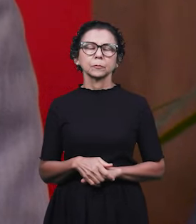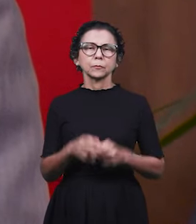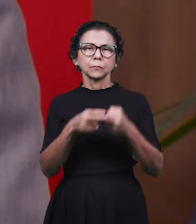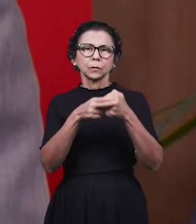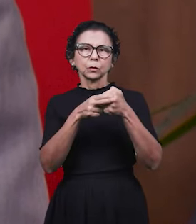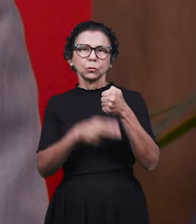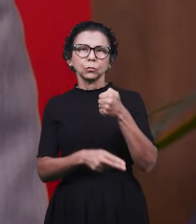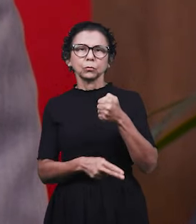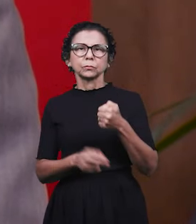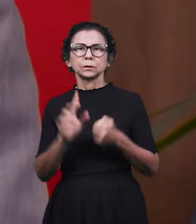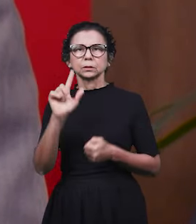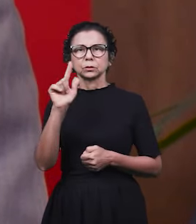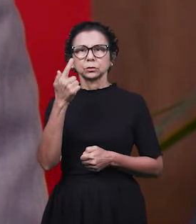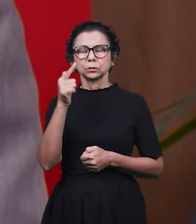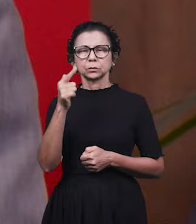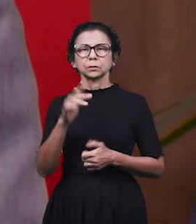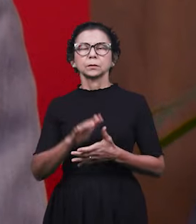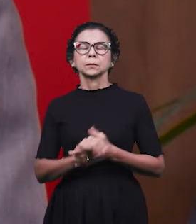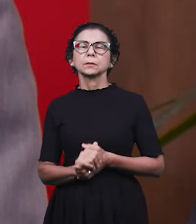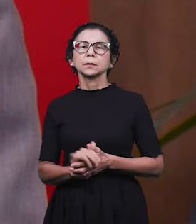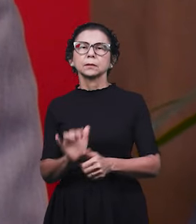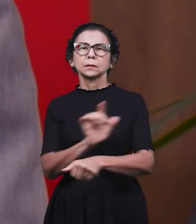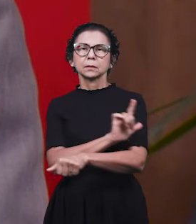UFES, Geografia, licenciatura plena,